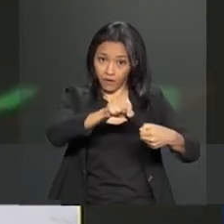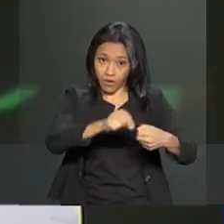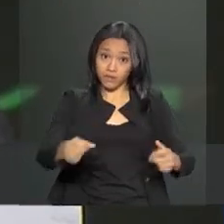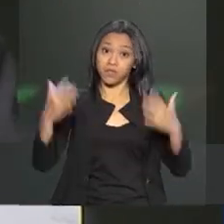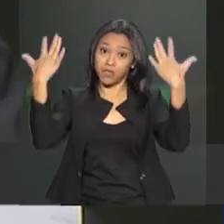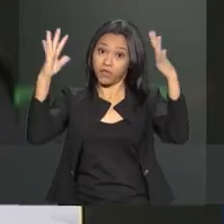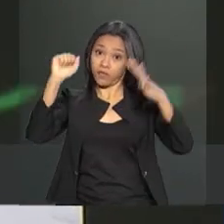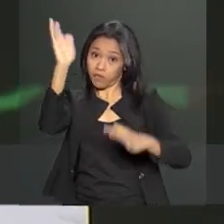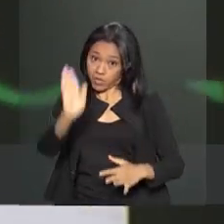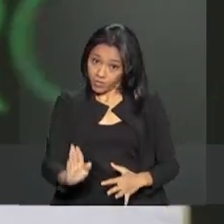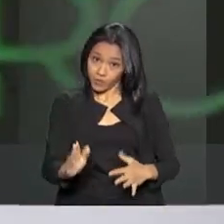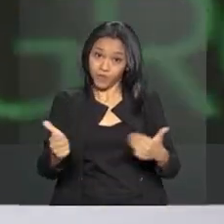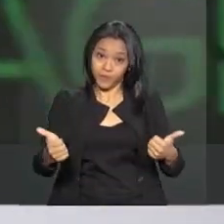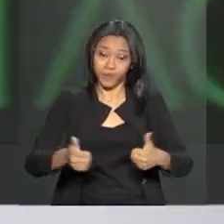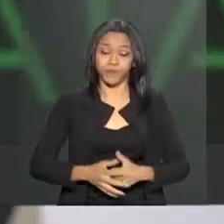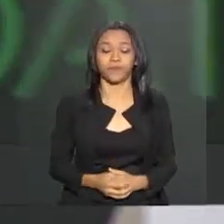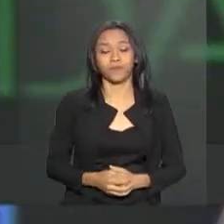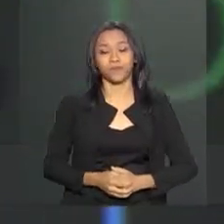viva o Brasil.